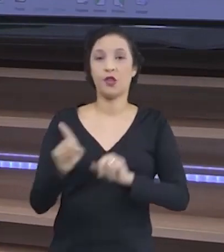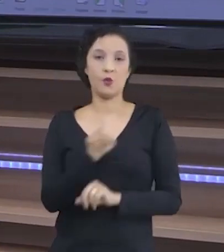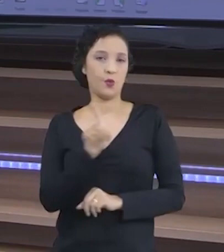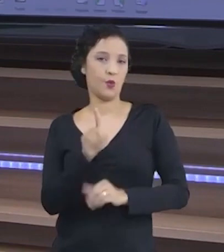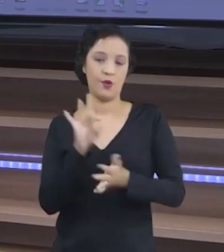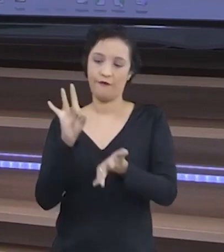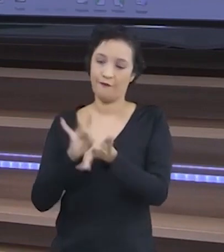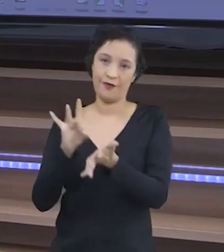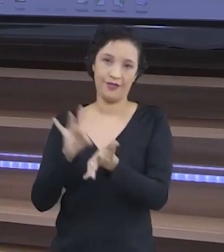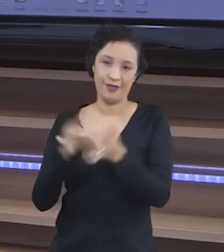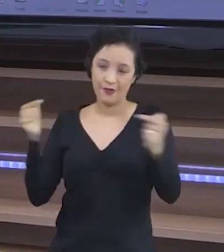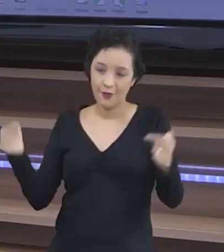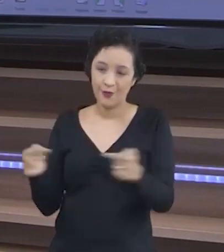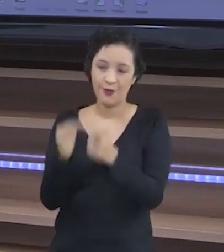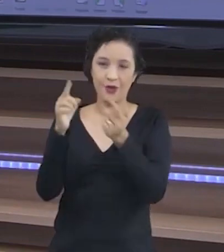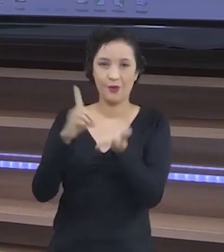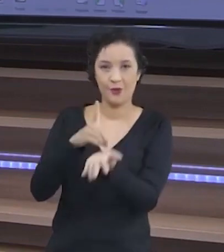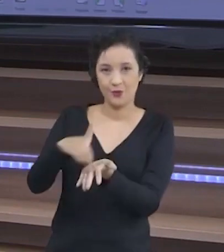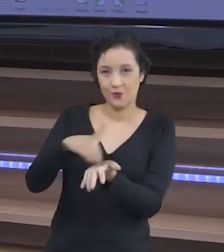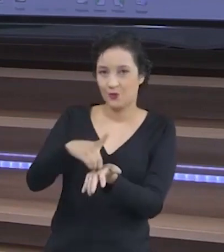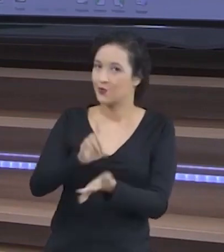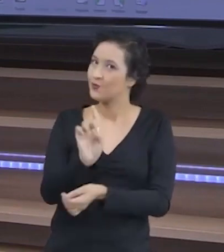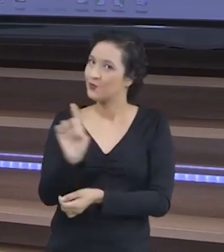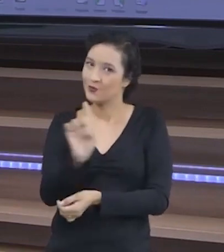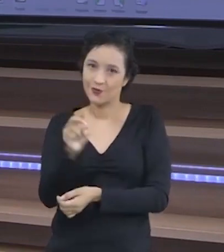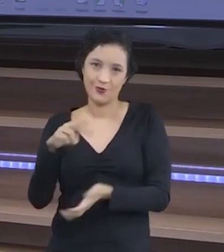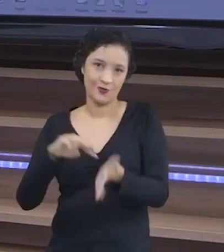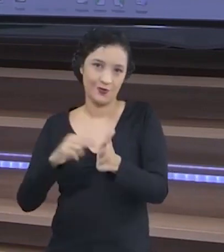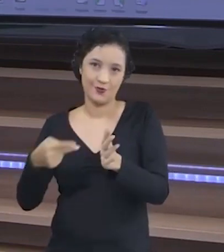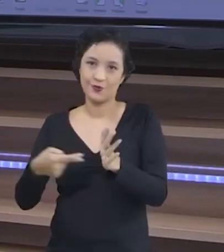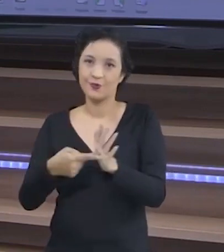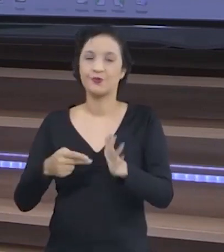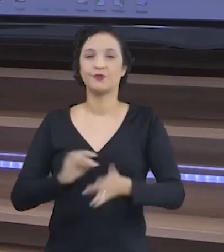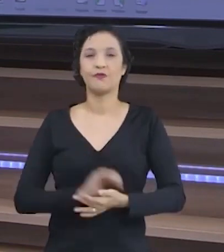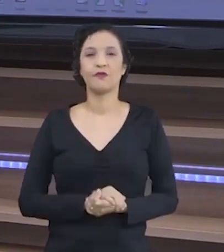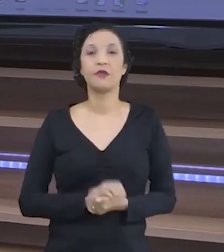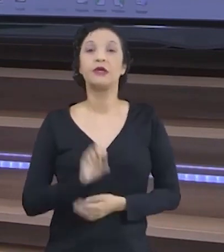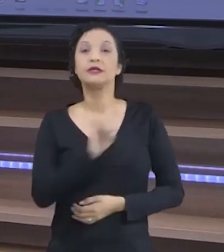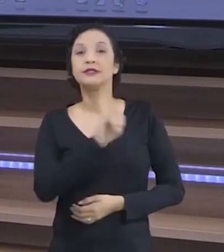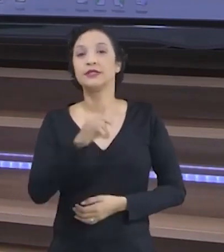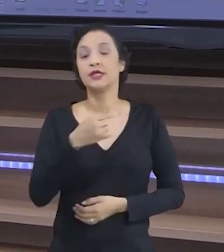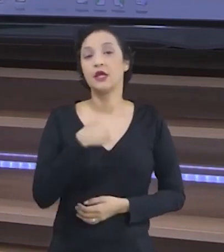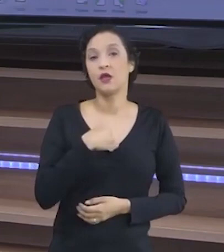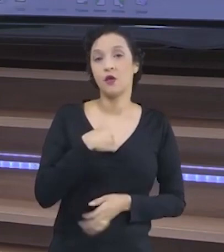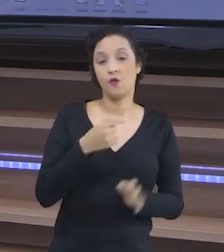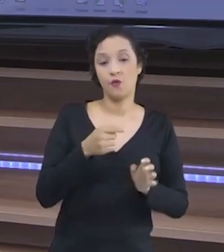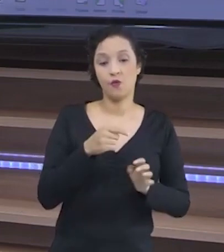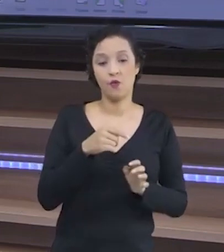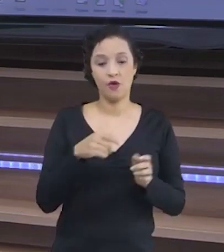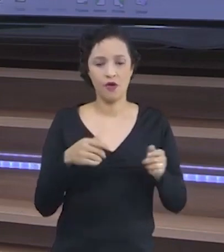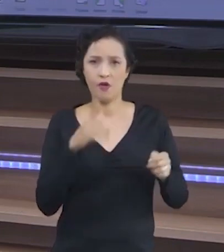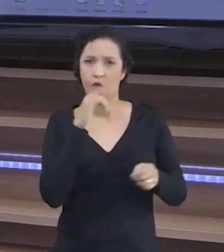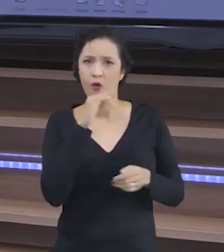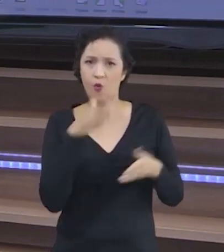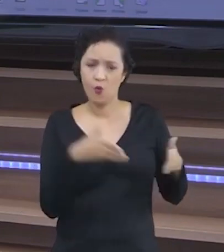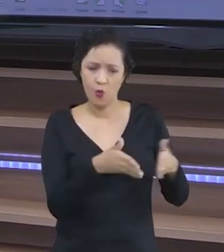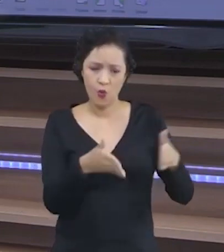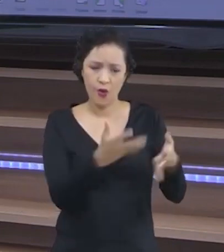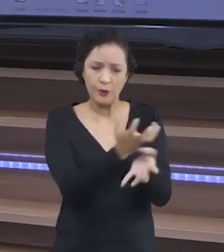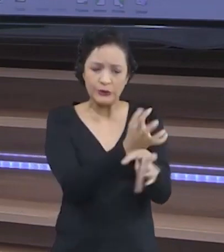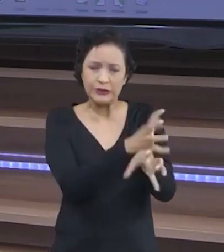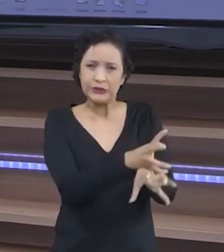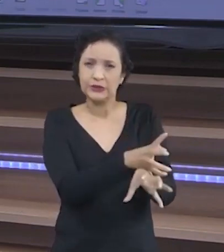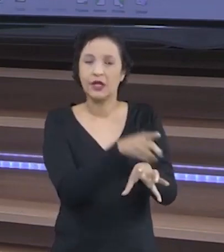gente. Ela está no sentido conotativo. Quando eu digo que o rio secou, eu digo que ele morreu. Quando eu digo que a onça